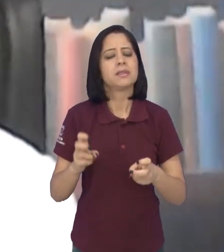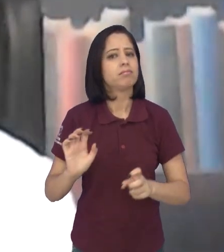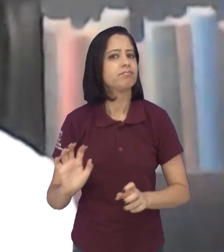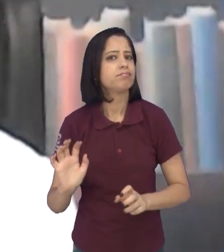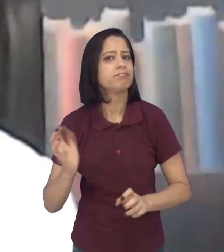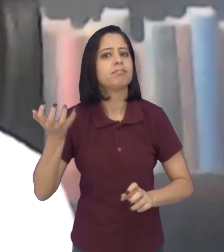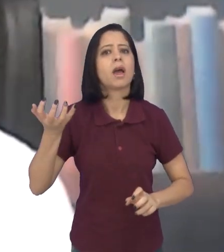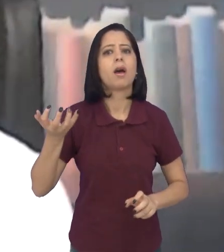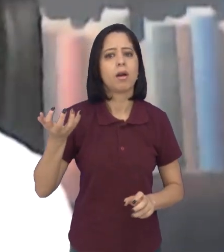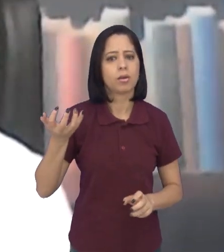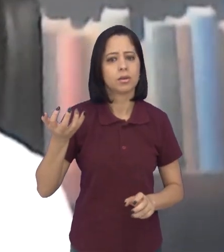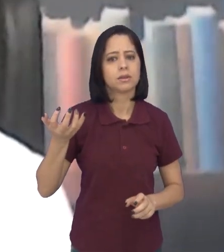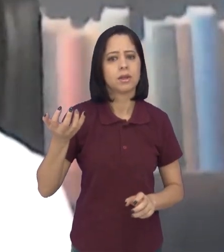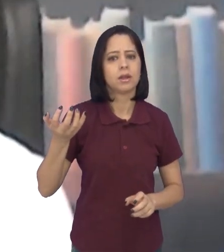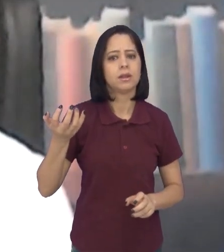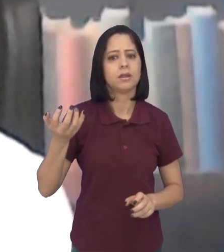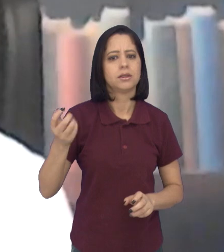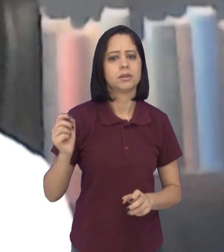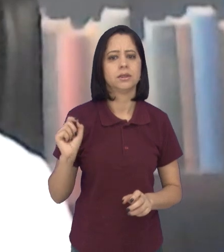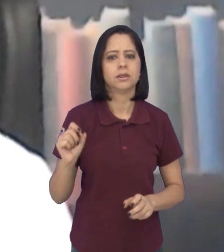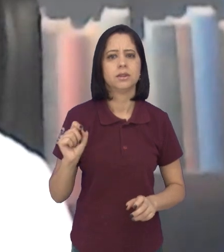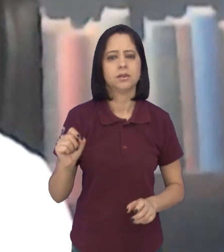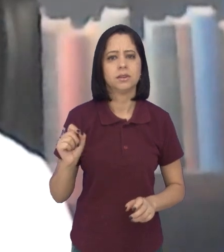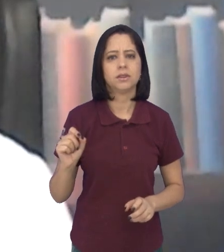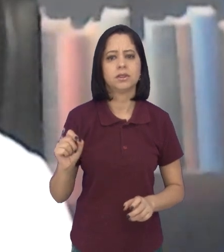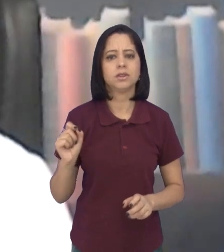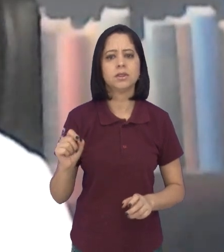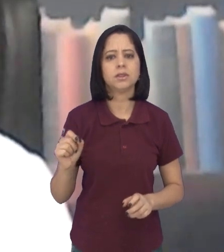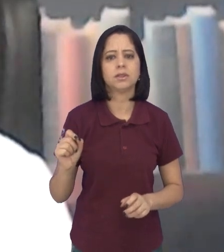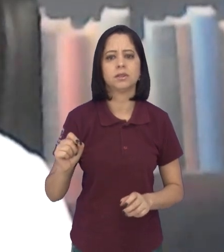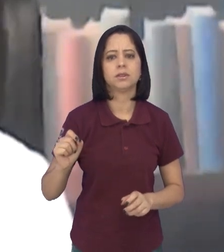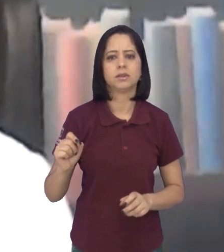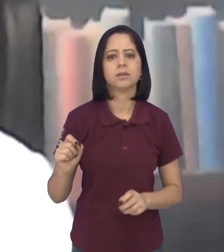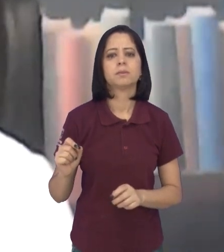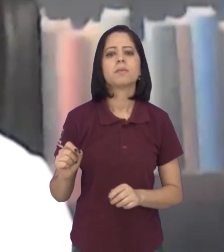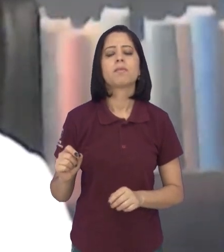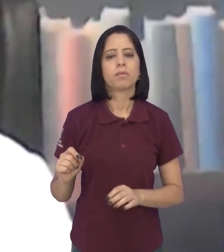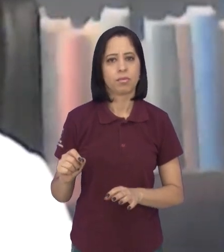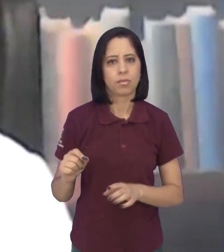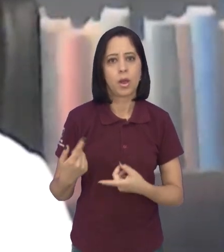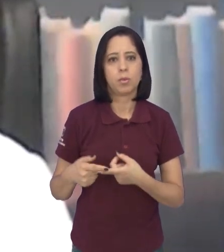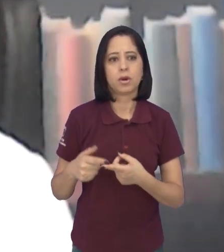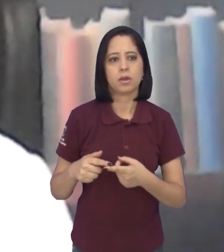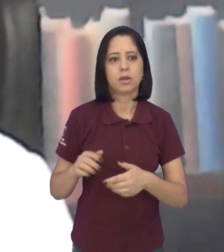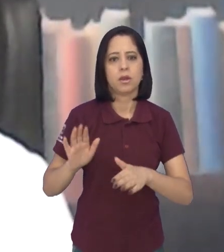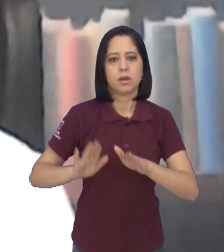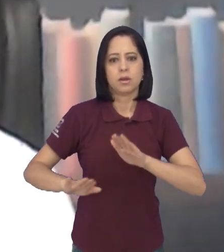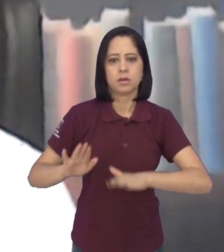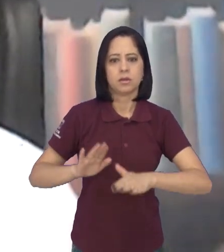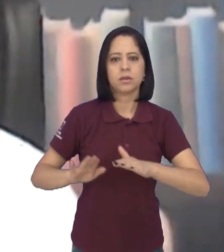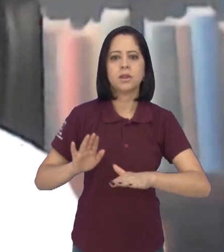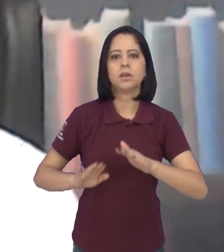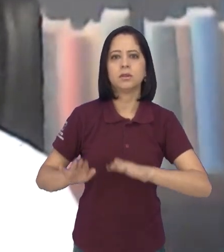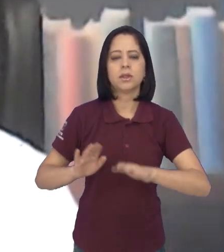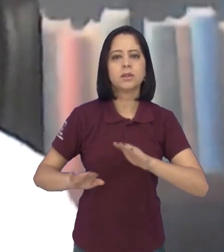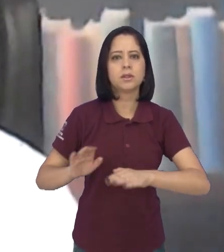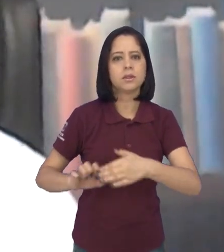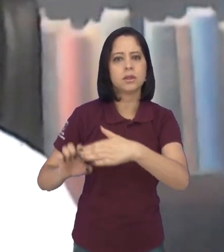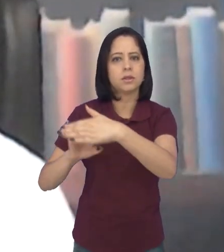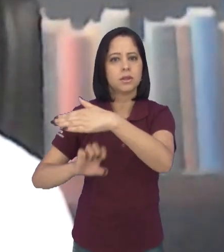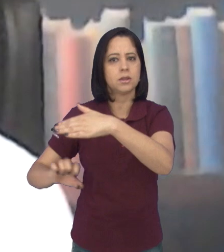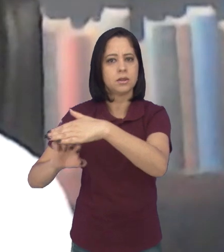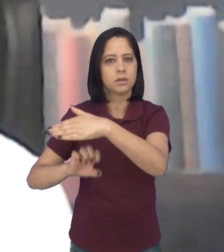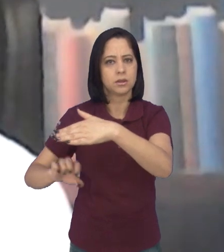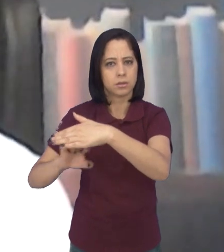as empresas, muitas das vezes, negligenciam essa adequação necessária e obrigatória, e pessoas